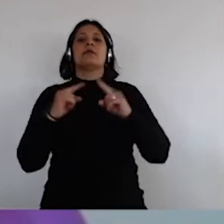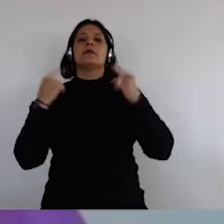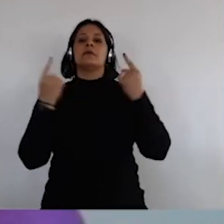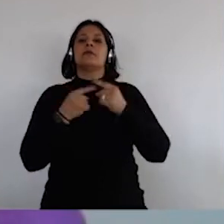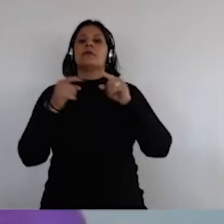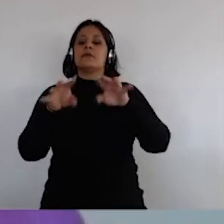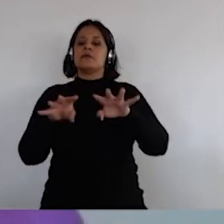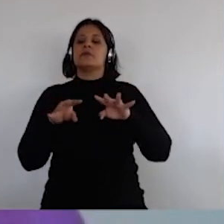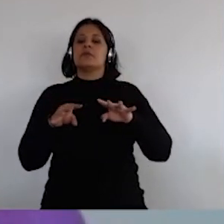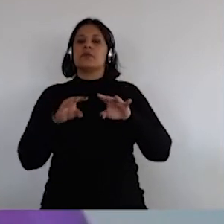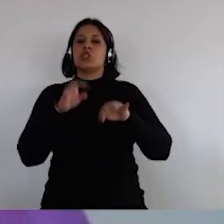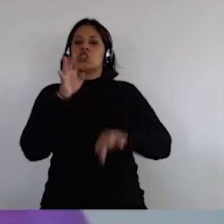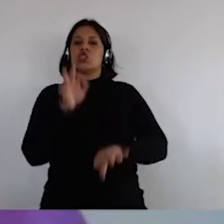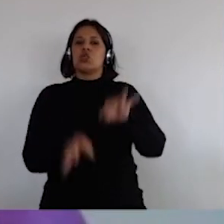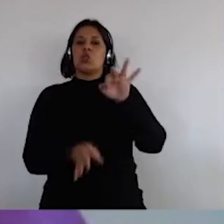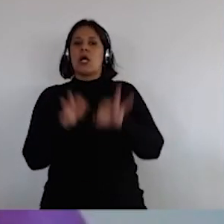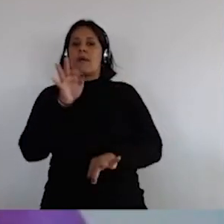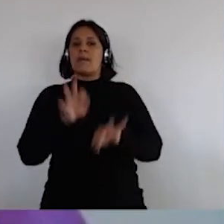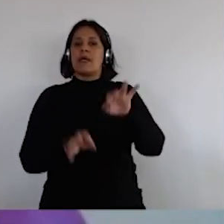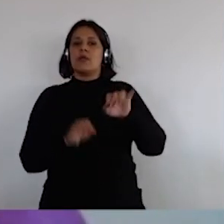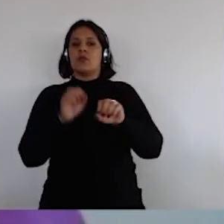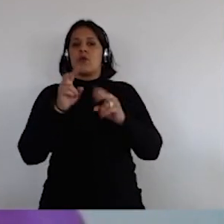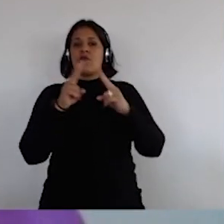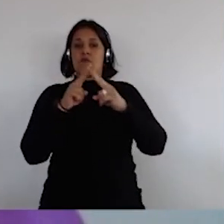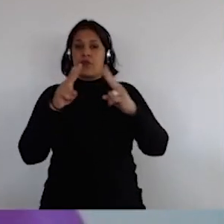julgamentos virtuais nos